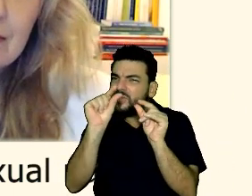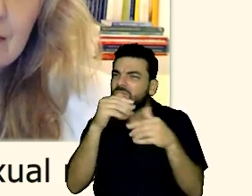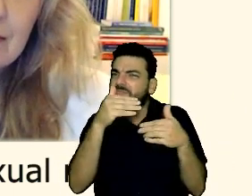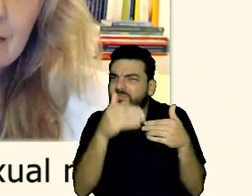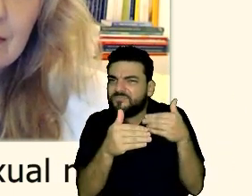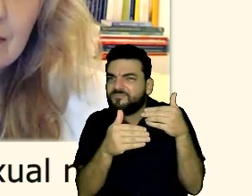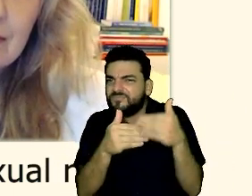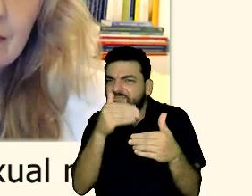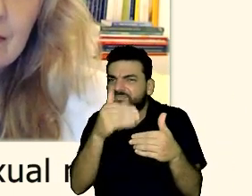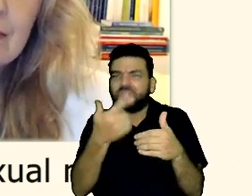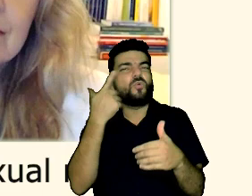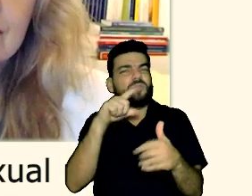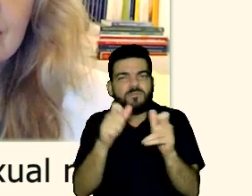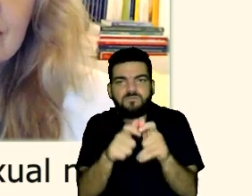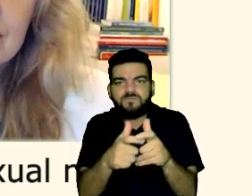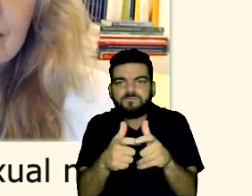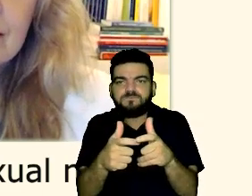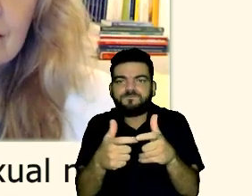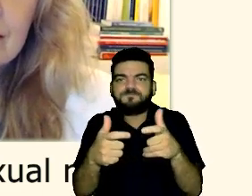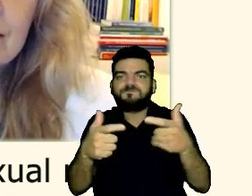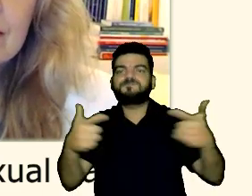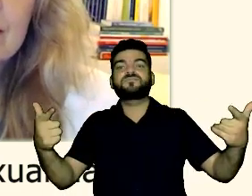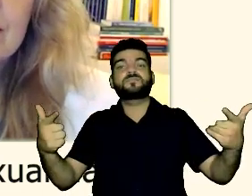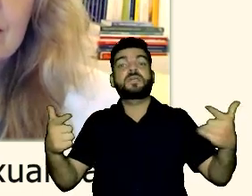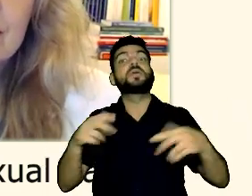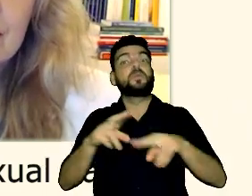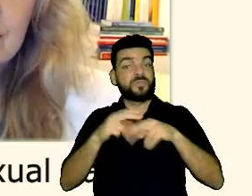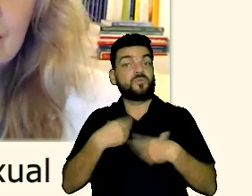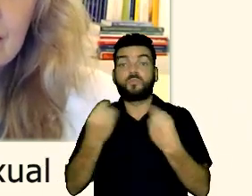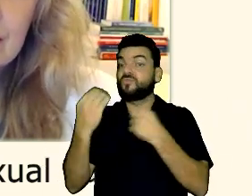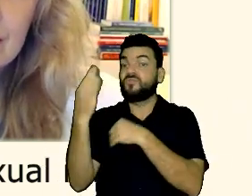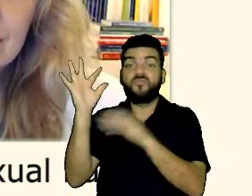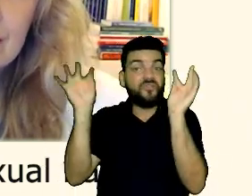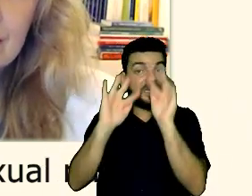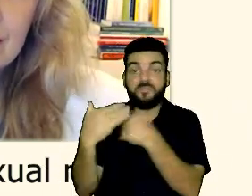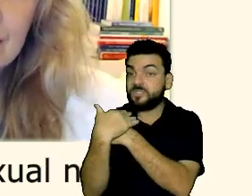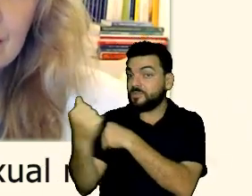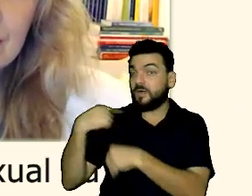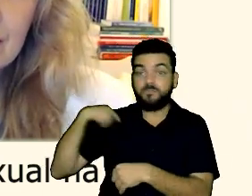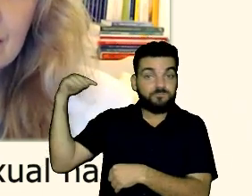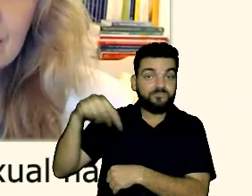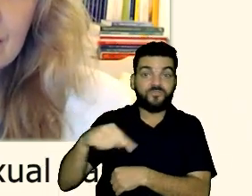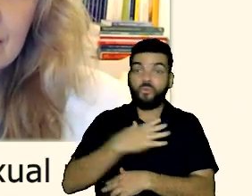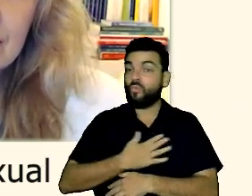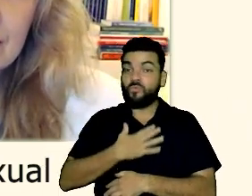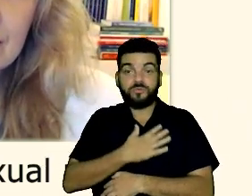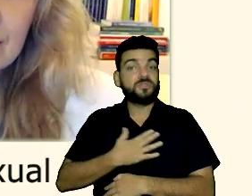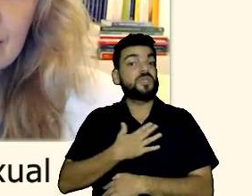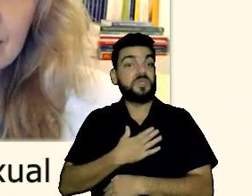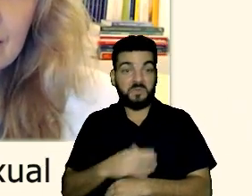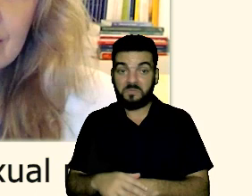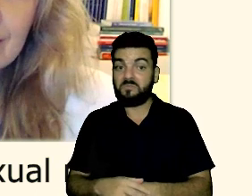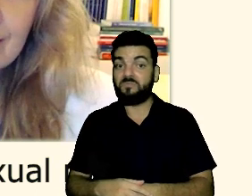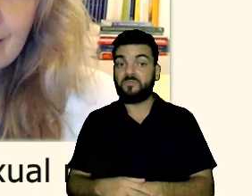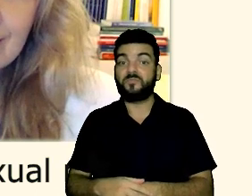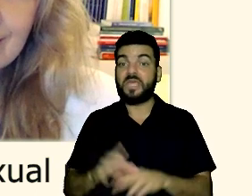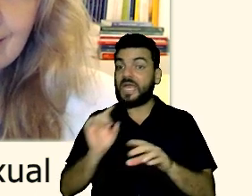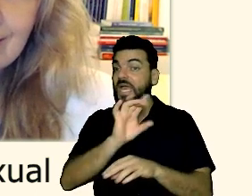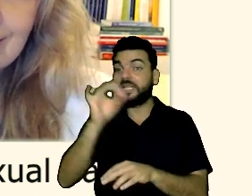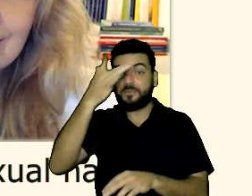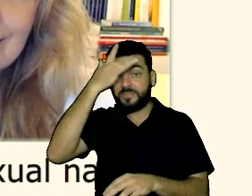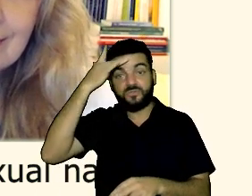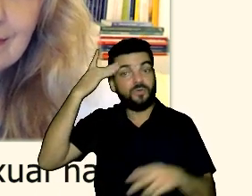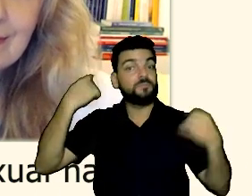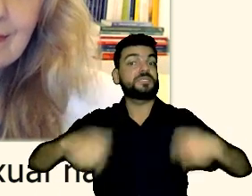de cada um fazendo a sua parte, pequenininho aqui, e esse evento, por isso que eu fiquei muito feliz de poder estar aqui nesse